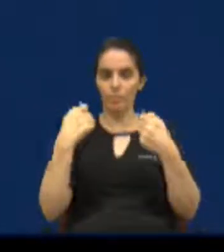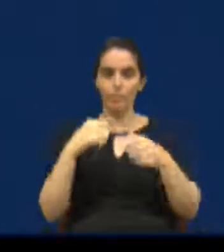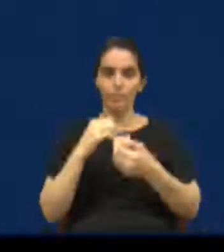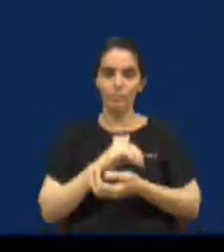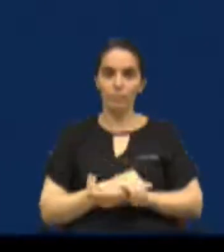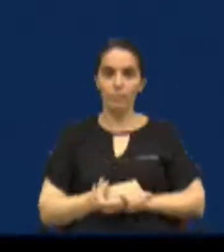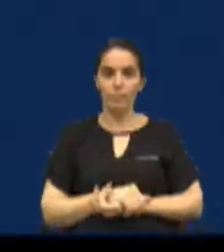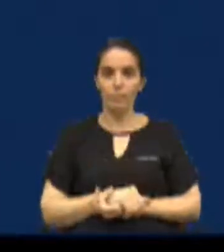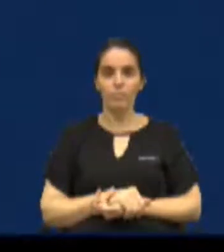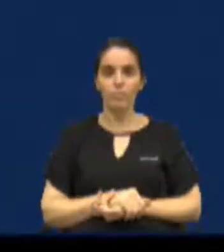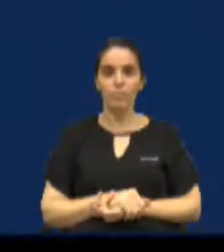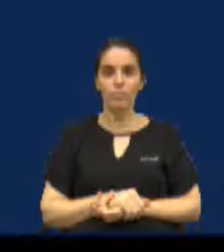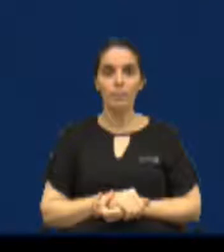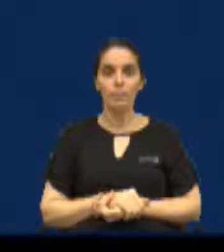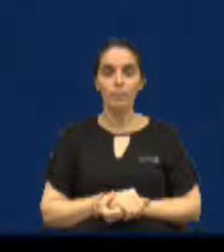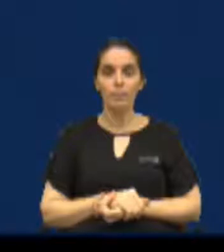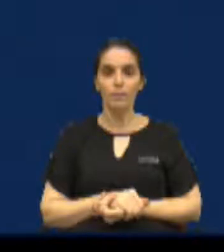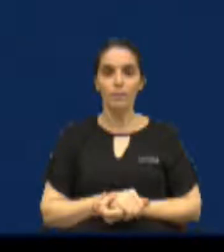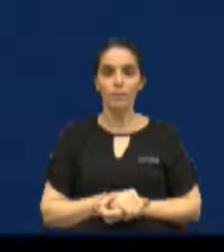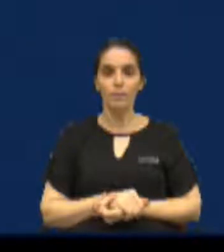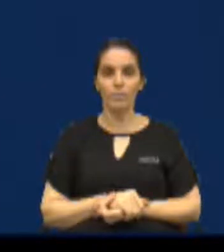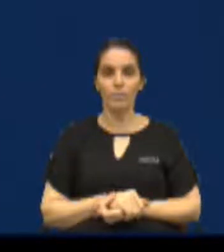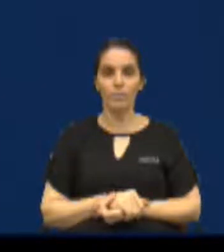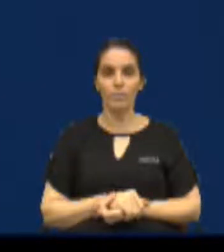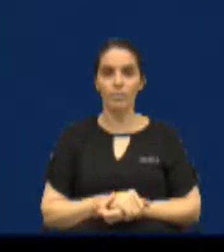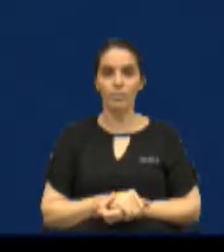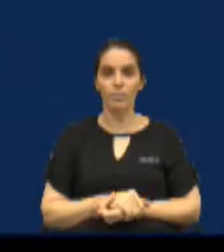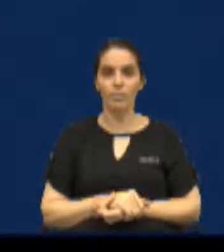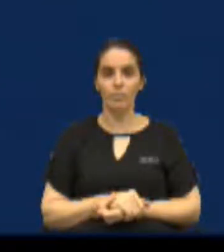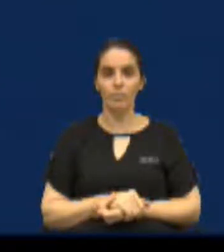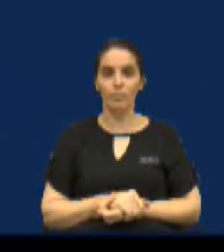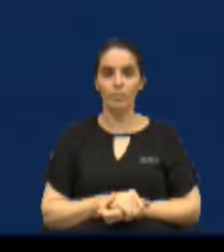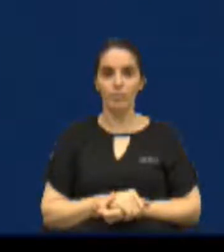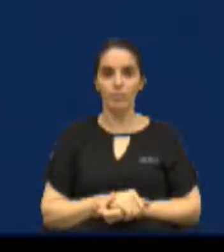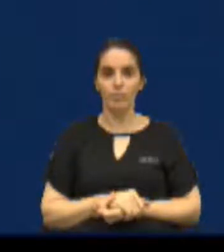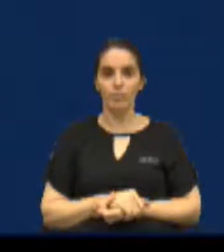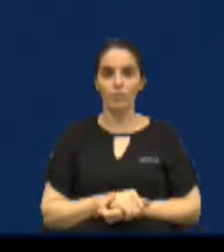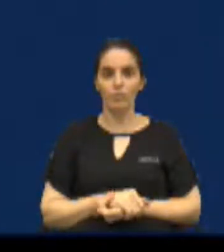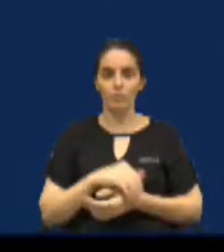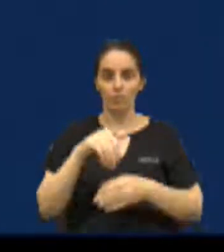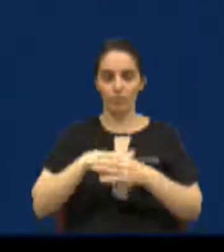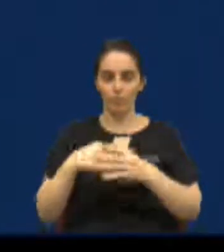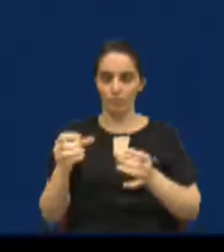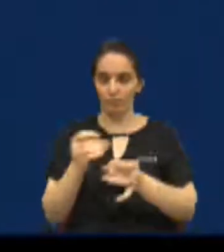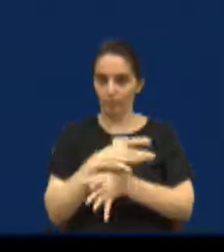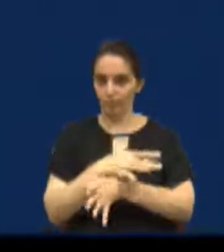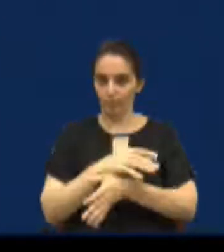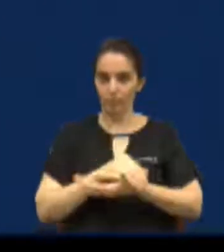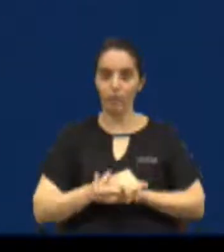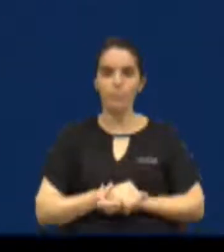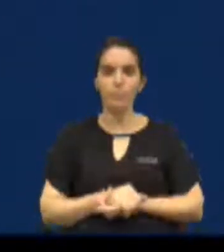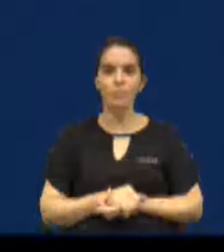Esse aí, 53. Aí tem um requerimento. Está encerrada a votação.